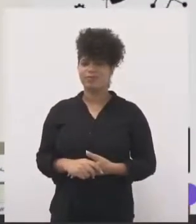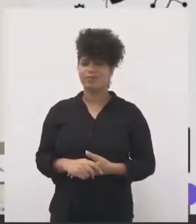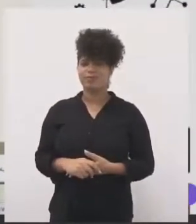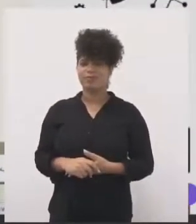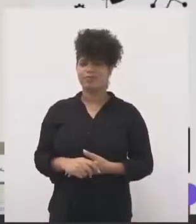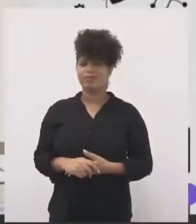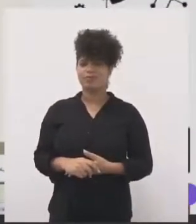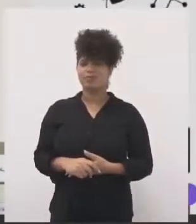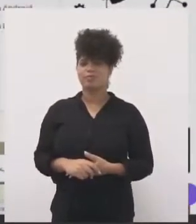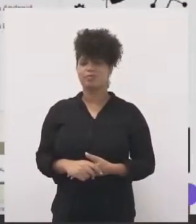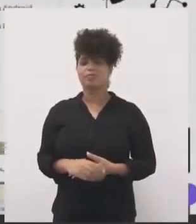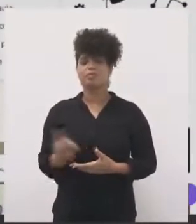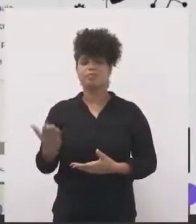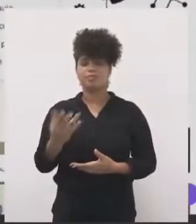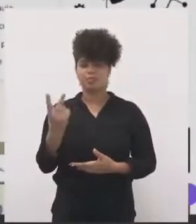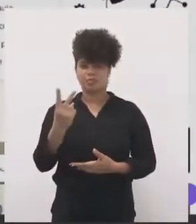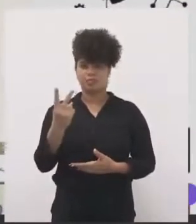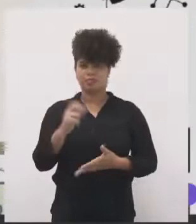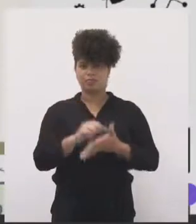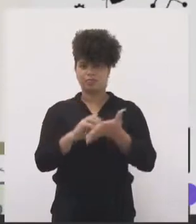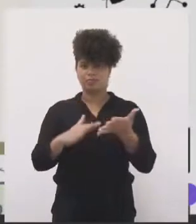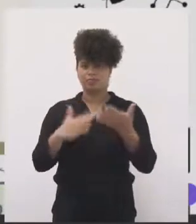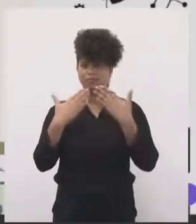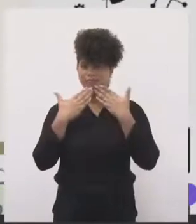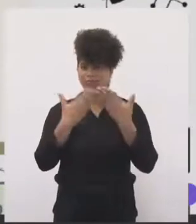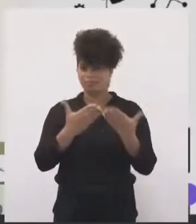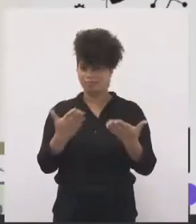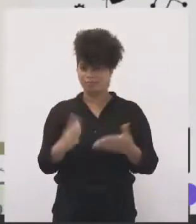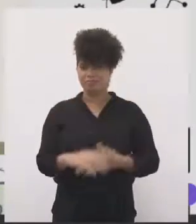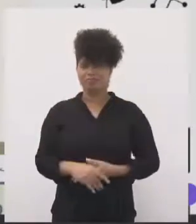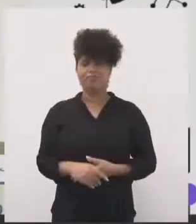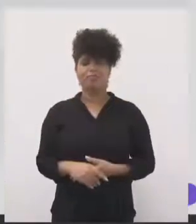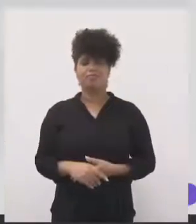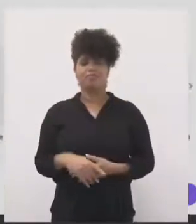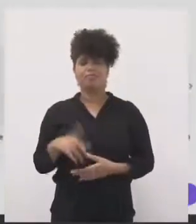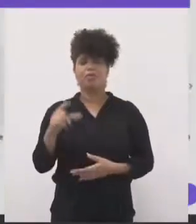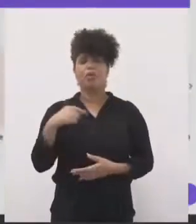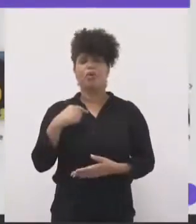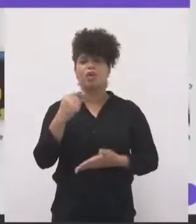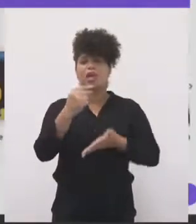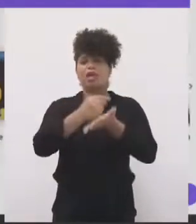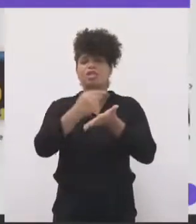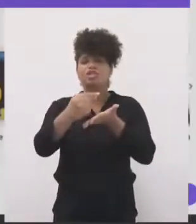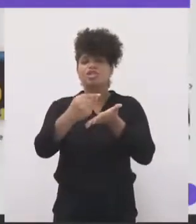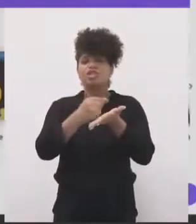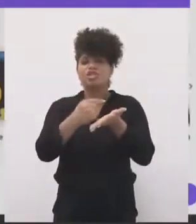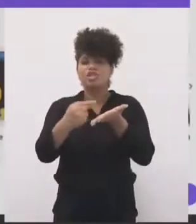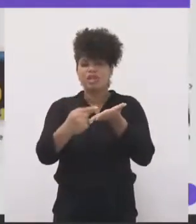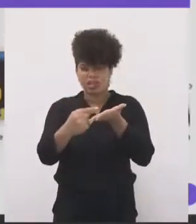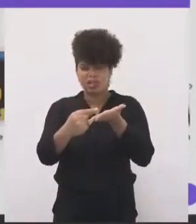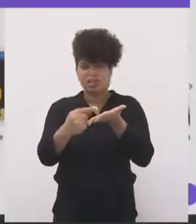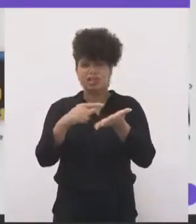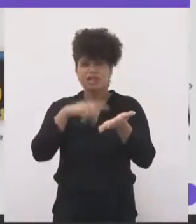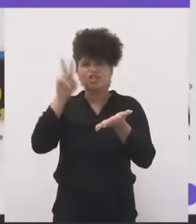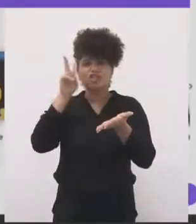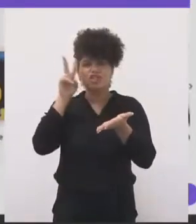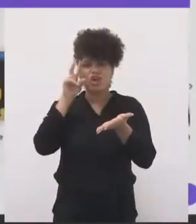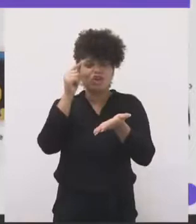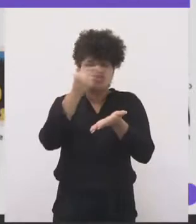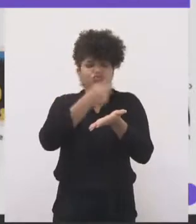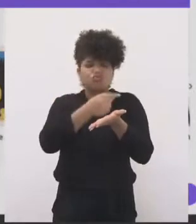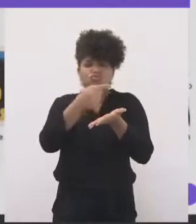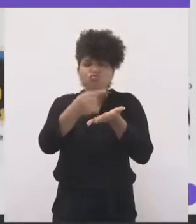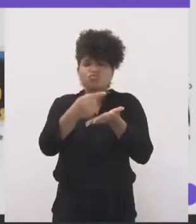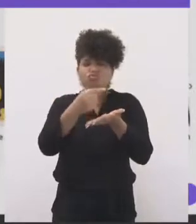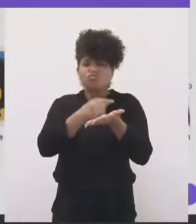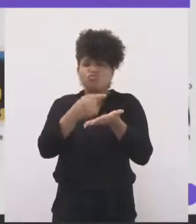A segunda atividade que eu trouxe para vocês é sobre as tirinhas ou os quadrinhos, história em quadrinhos, que é